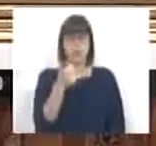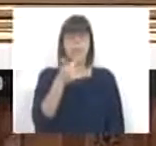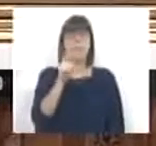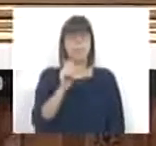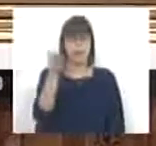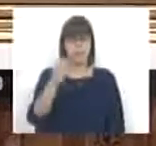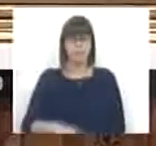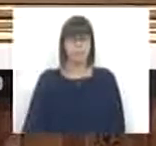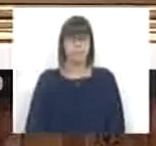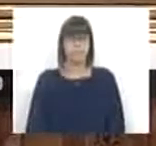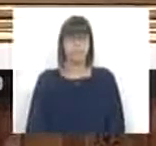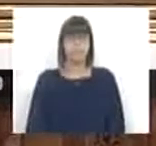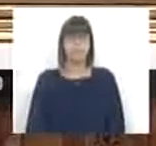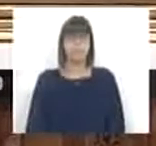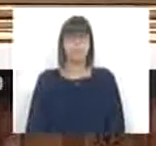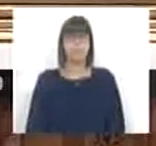ótica